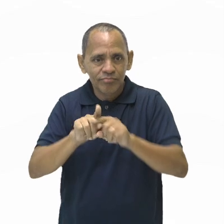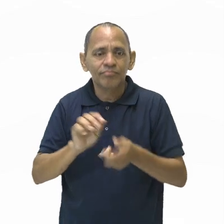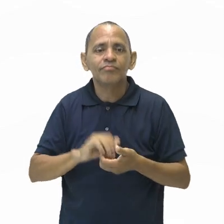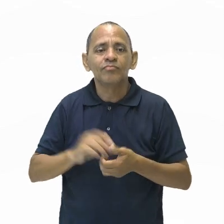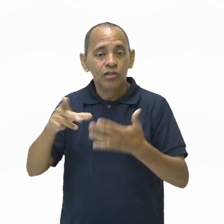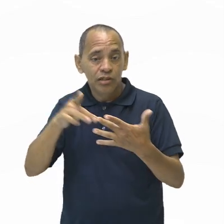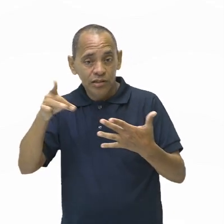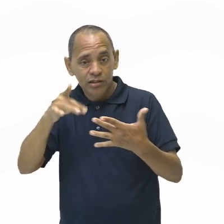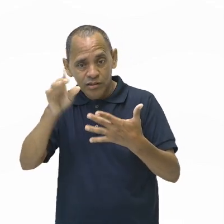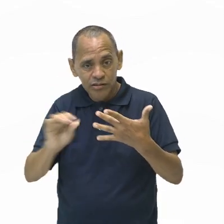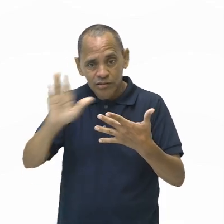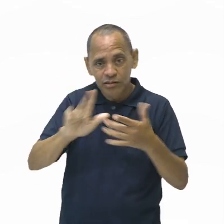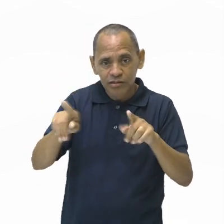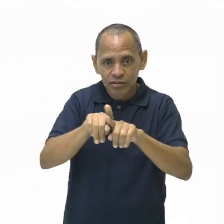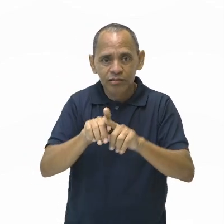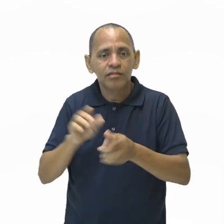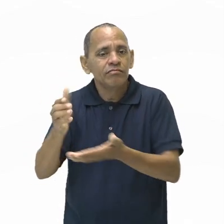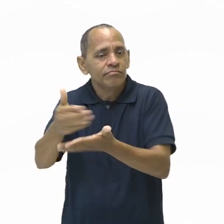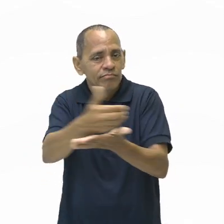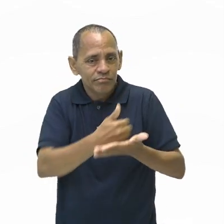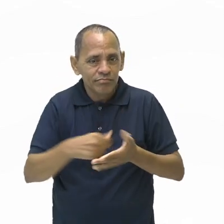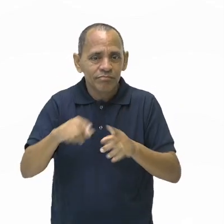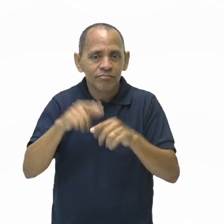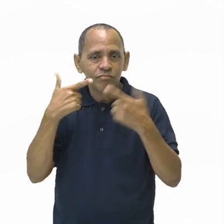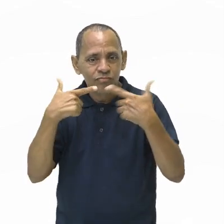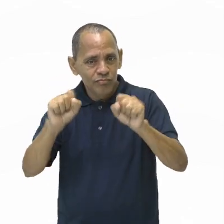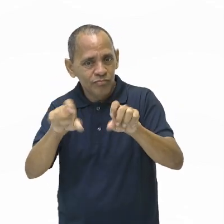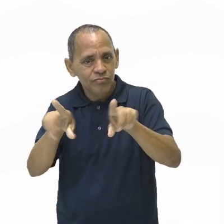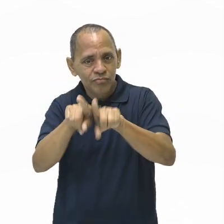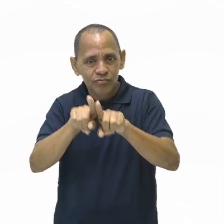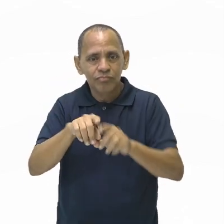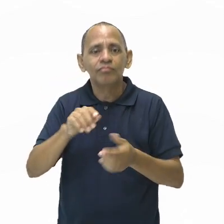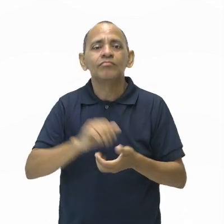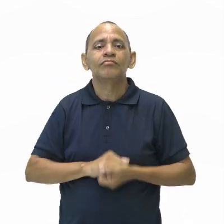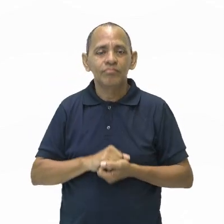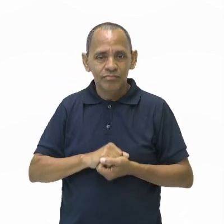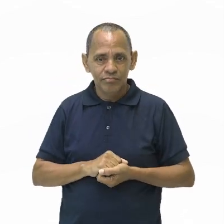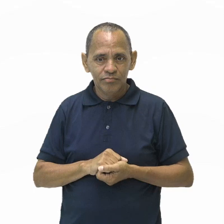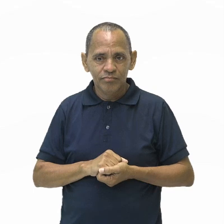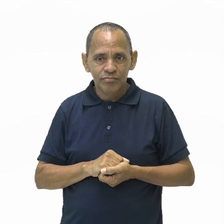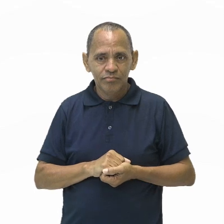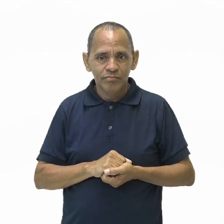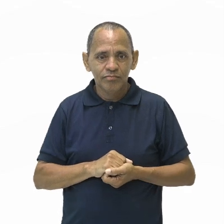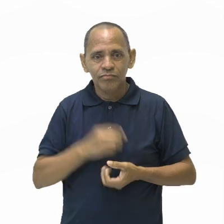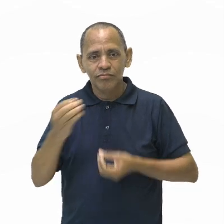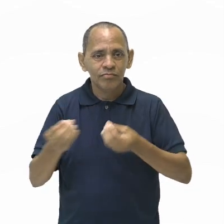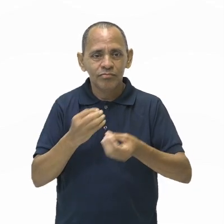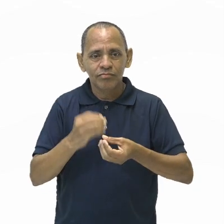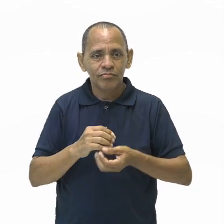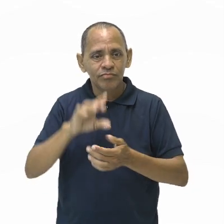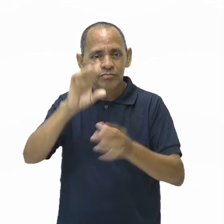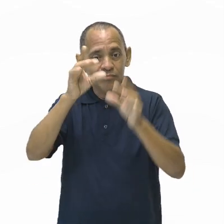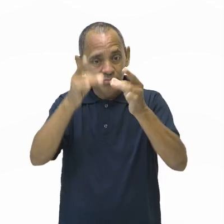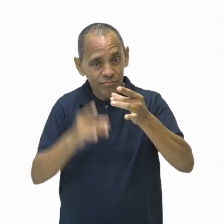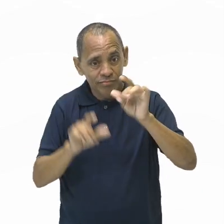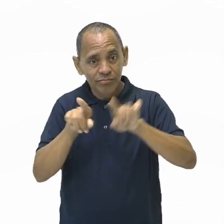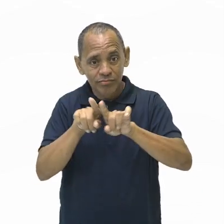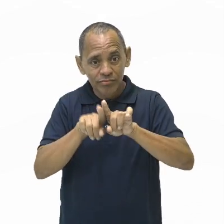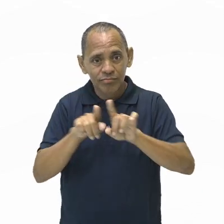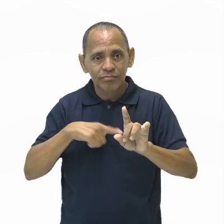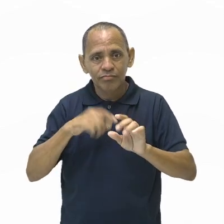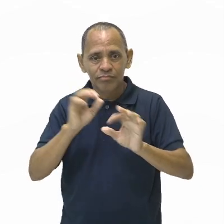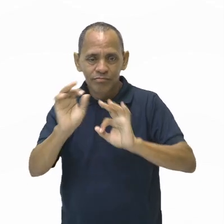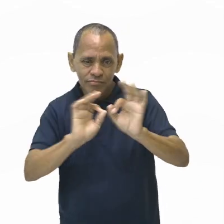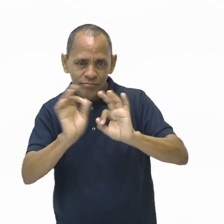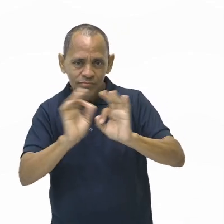usos expressivos de recursos linguísticos, paralinguísticos e cinésicos. Como detalhamento, nós temos aí